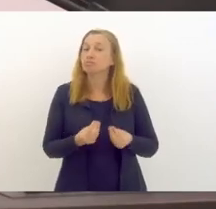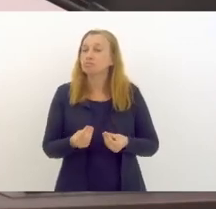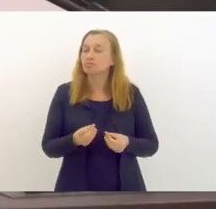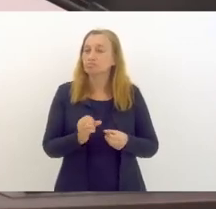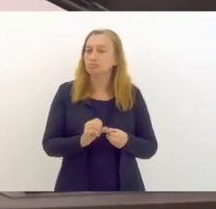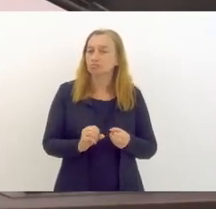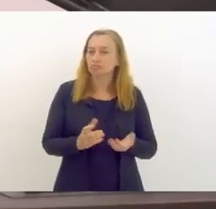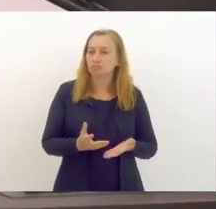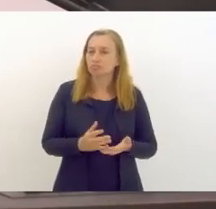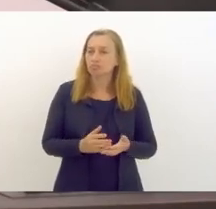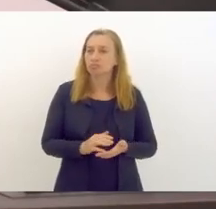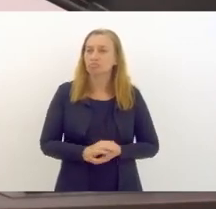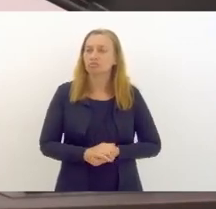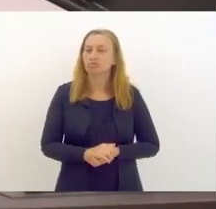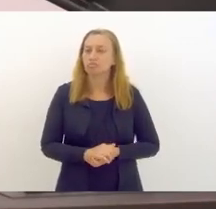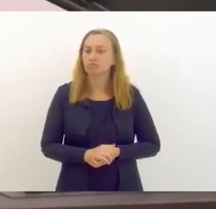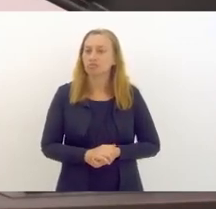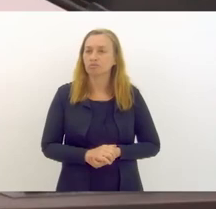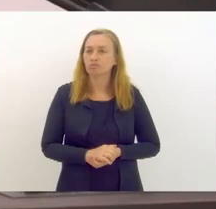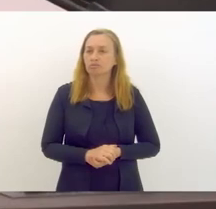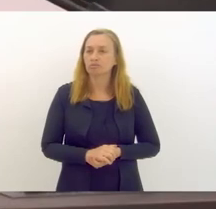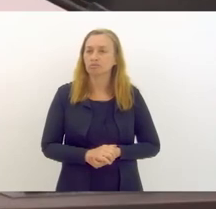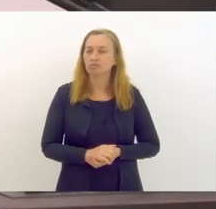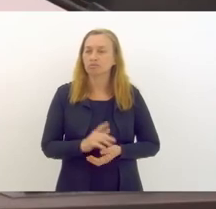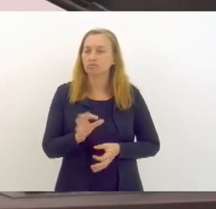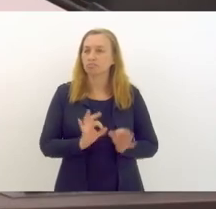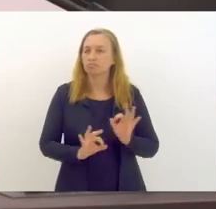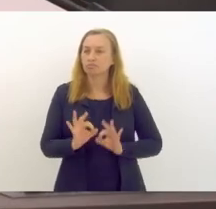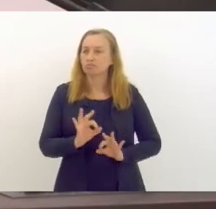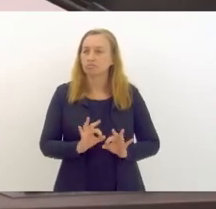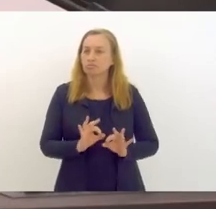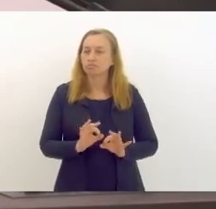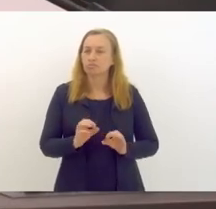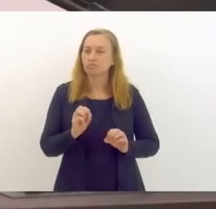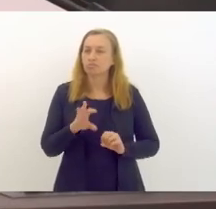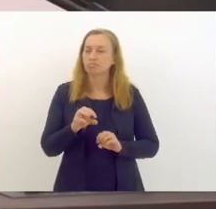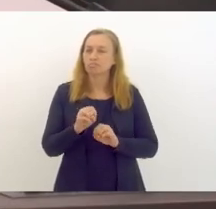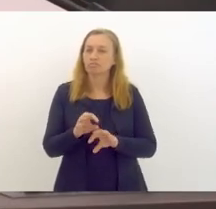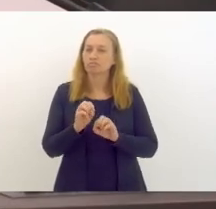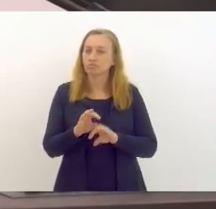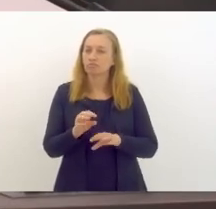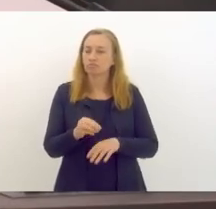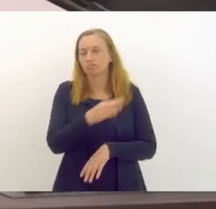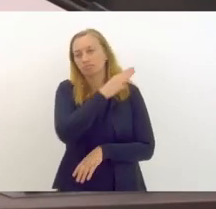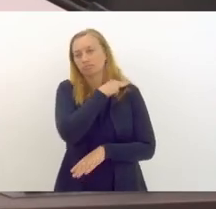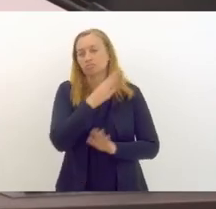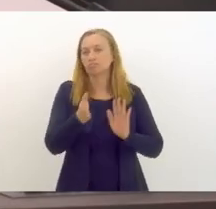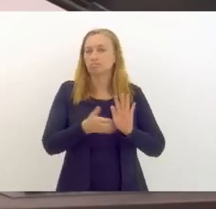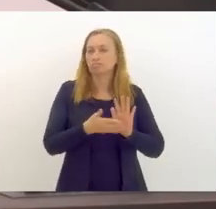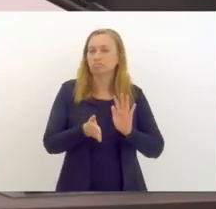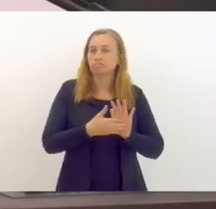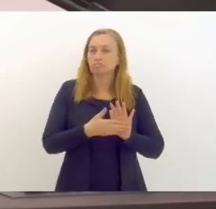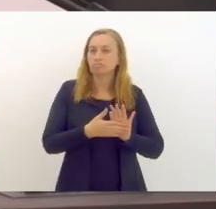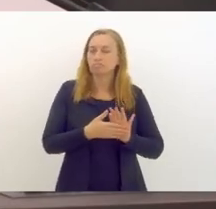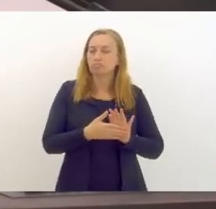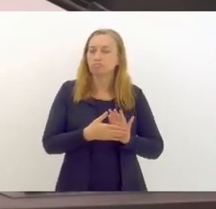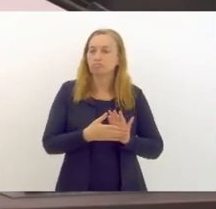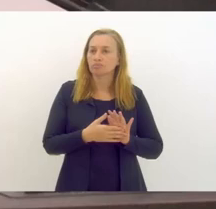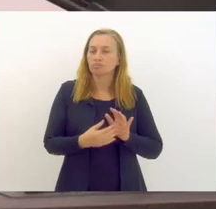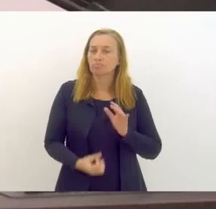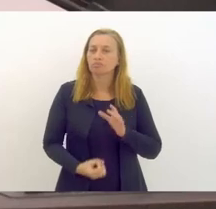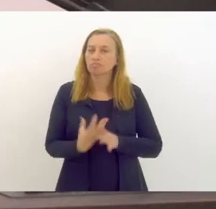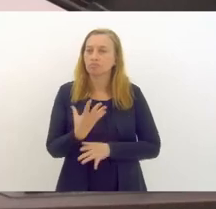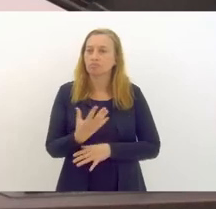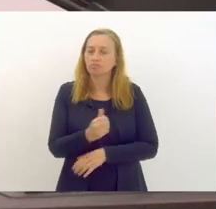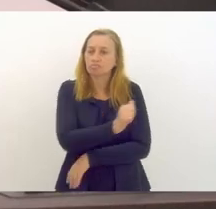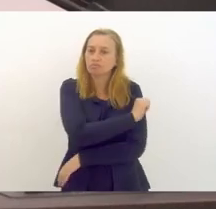A especialização, uma vez que o programa do novo ensino médio e essa proposta que foi feita, ela deve ser construída